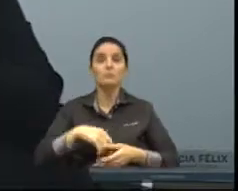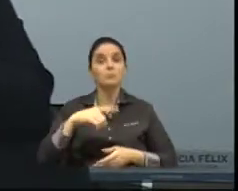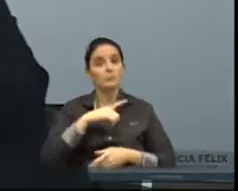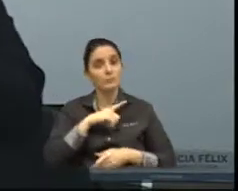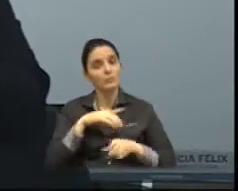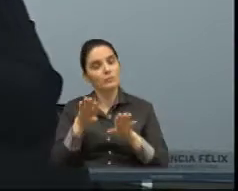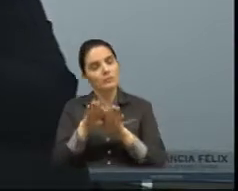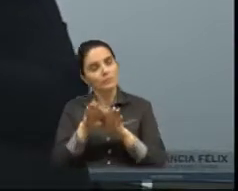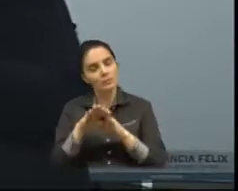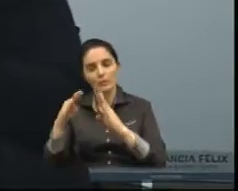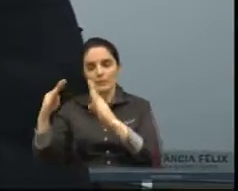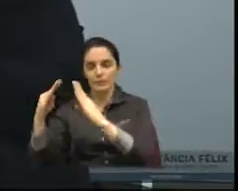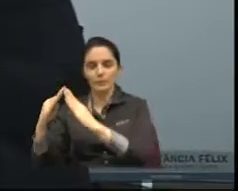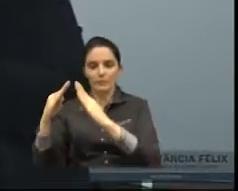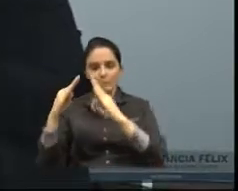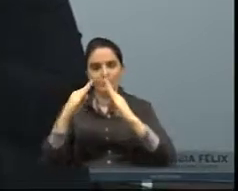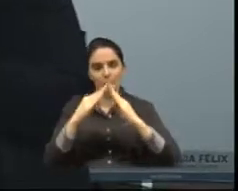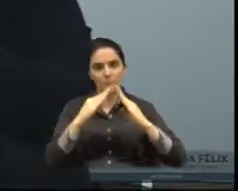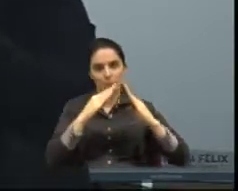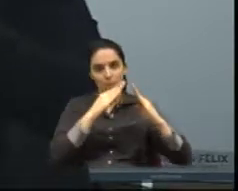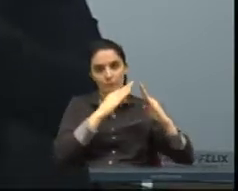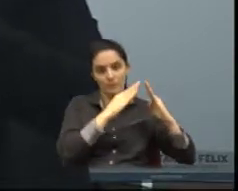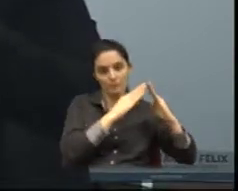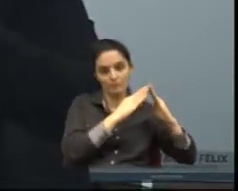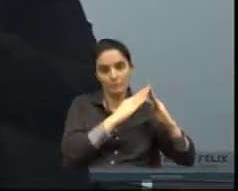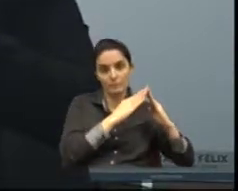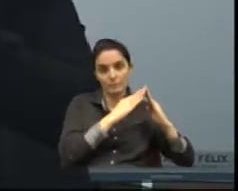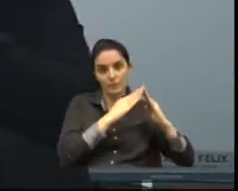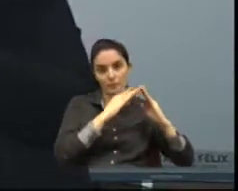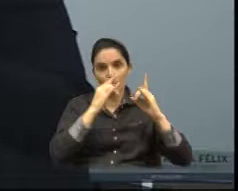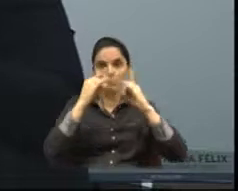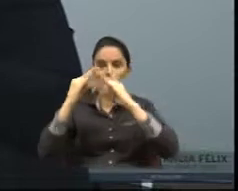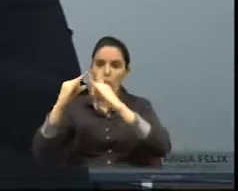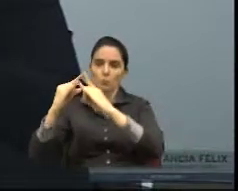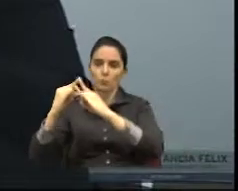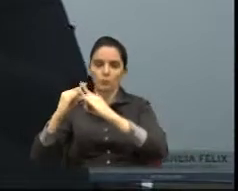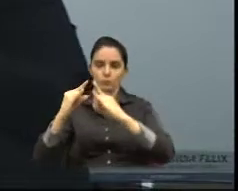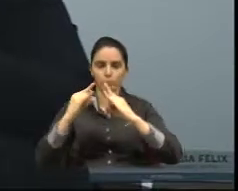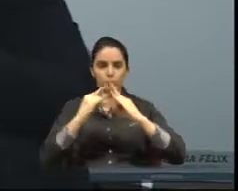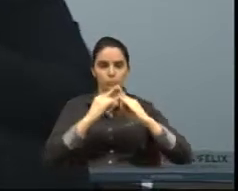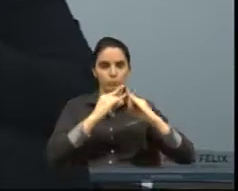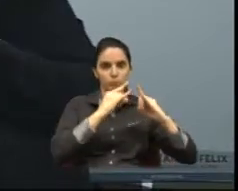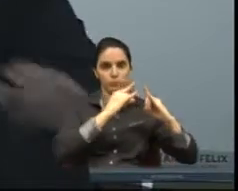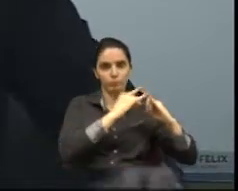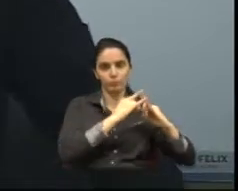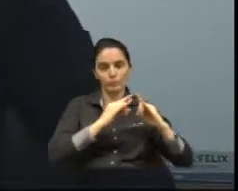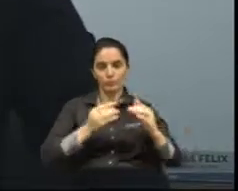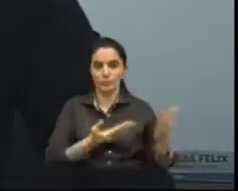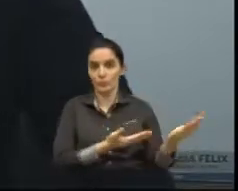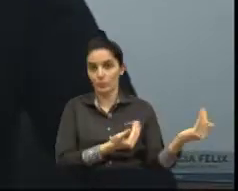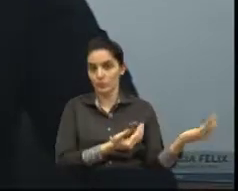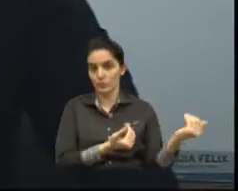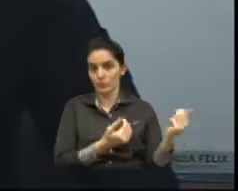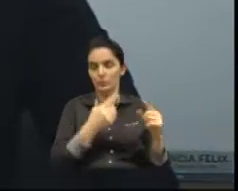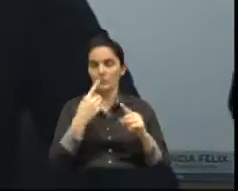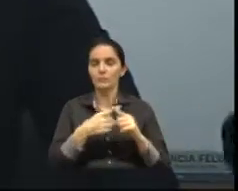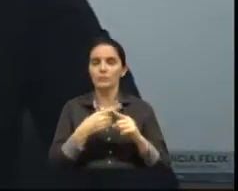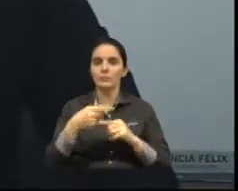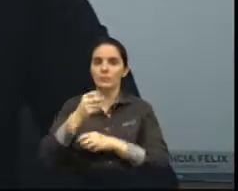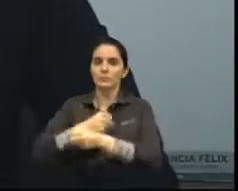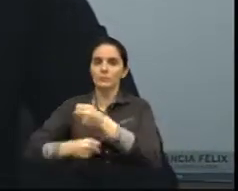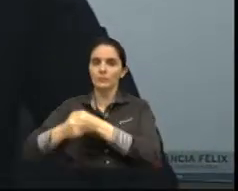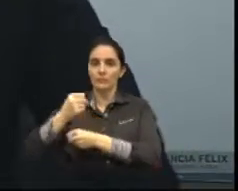E eu digo tradicionalmente porque desde os anos 70, salvo me engano, acontecem